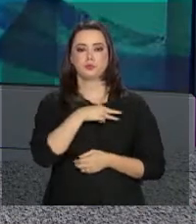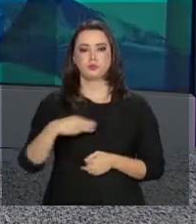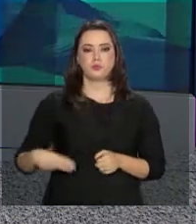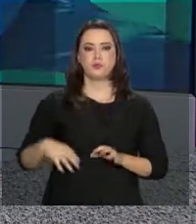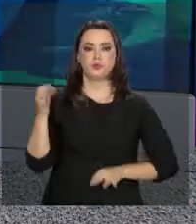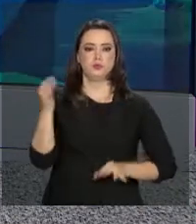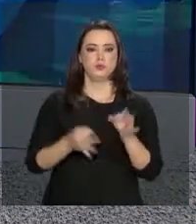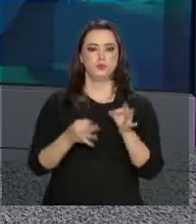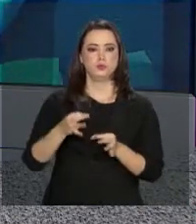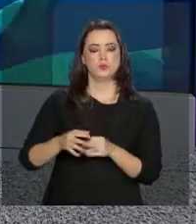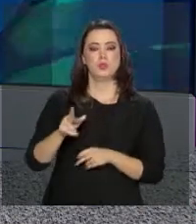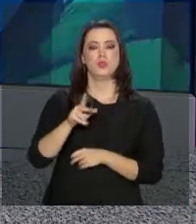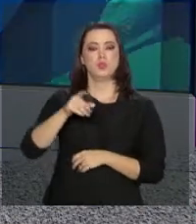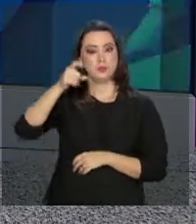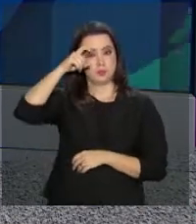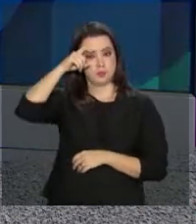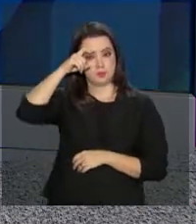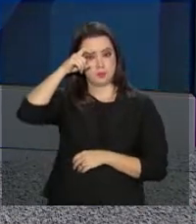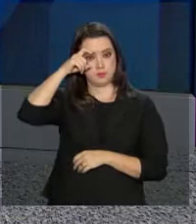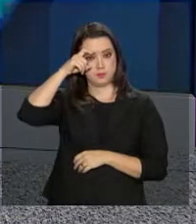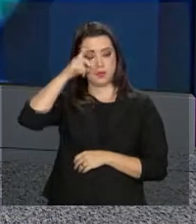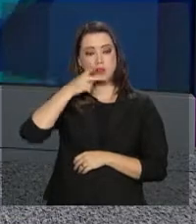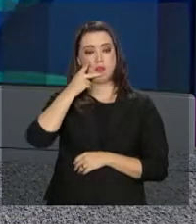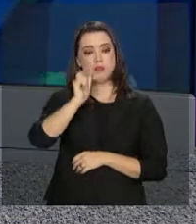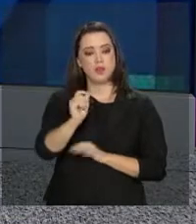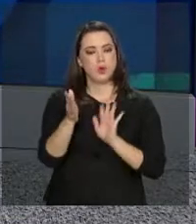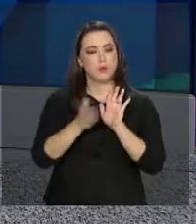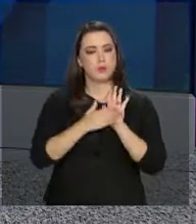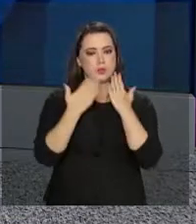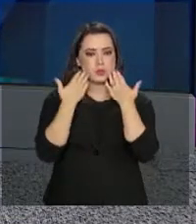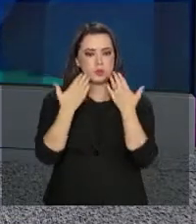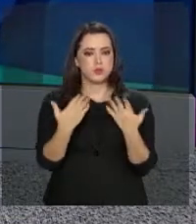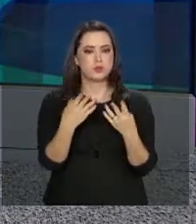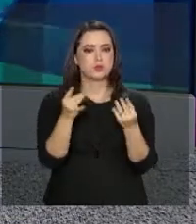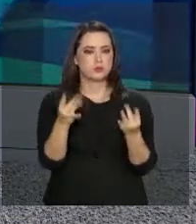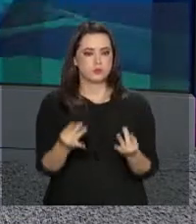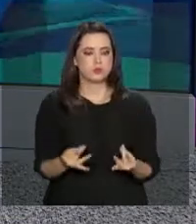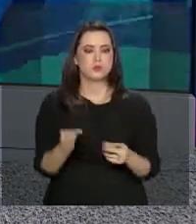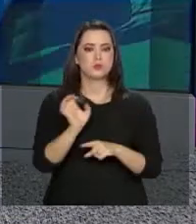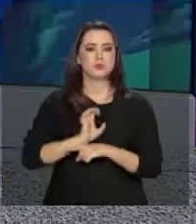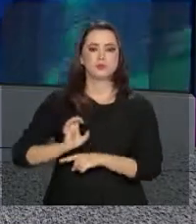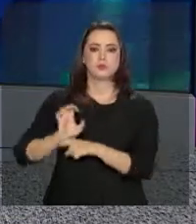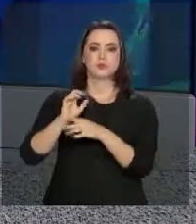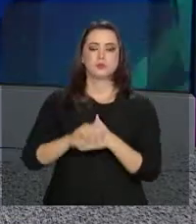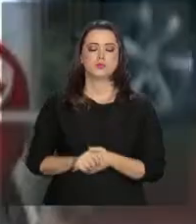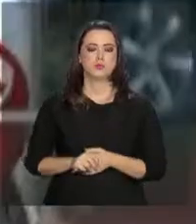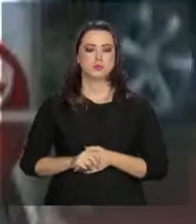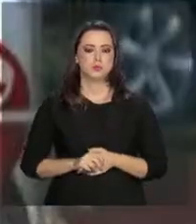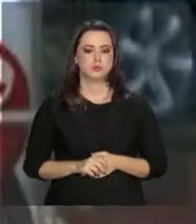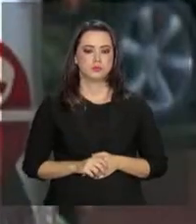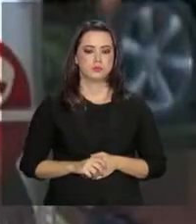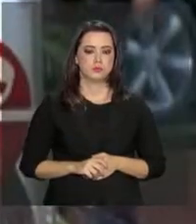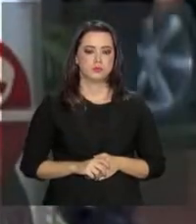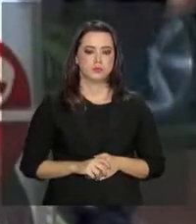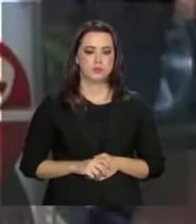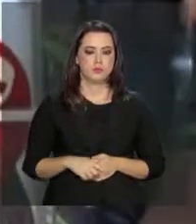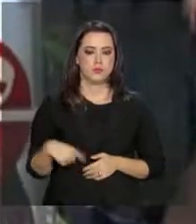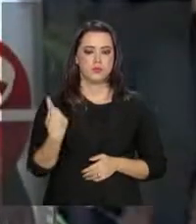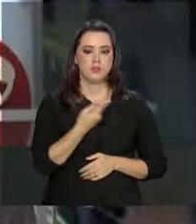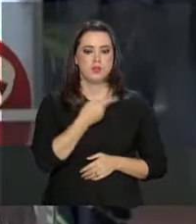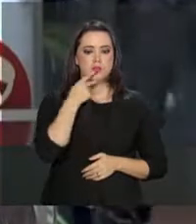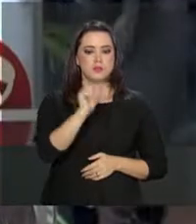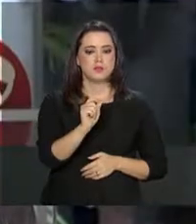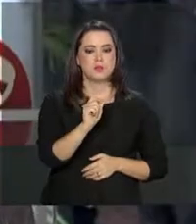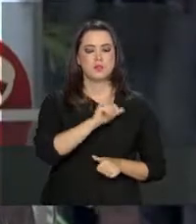pública sergio moro o interventor apresentou dados sobre a situação do estado nós falamos